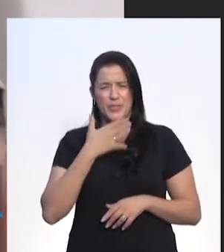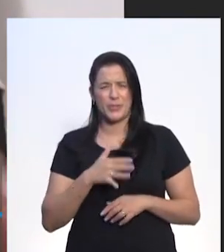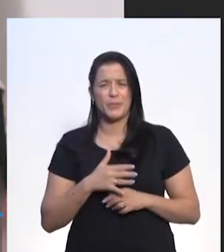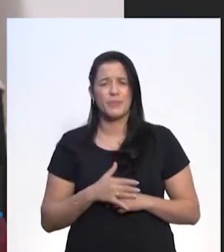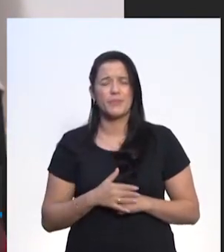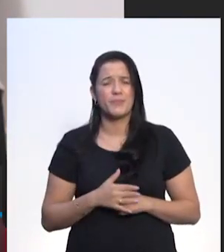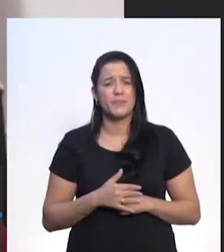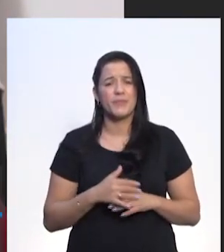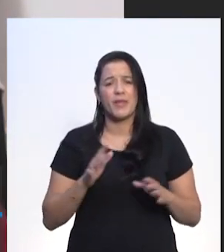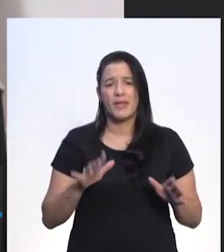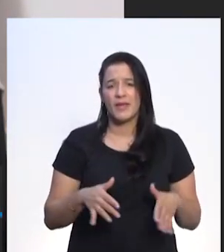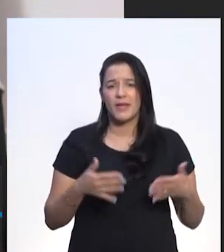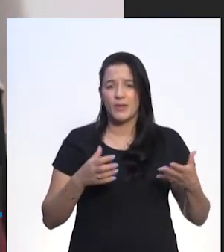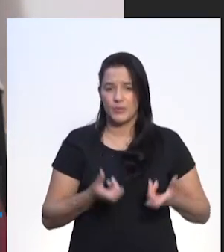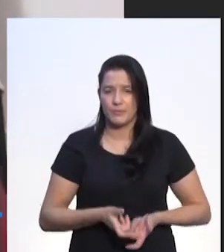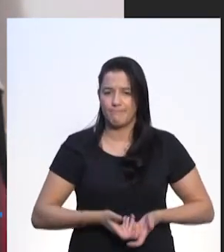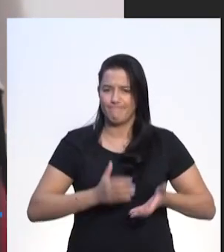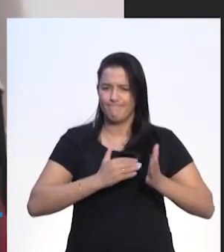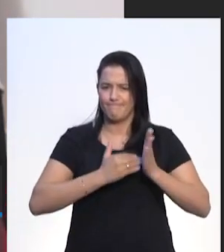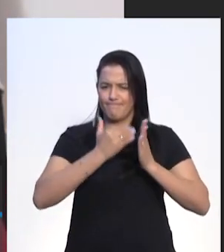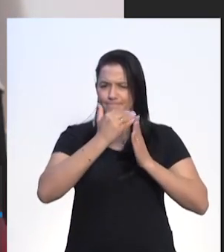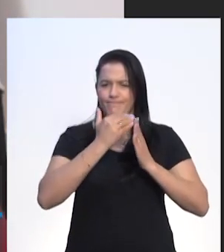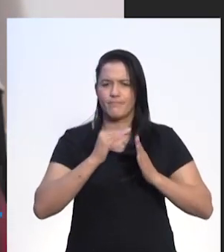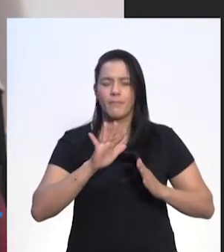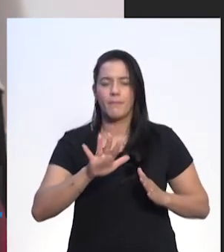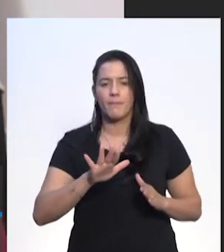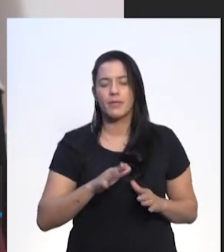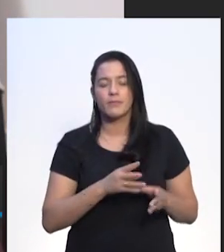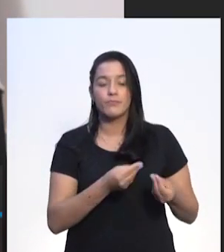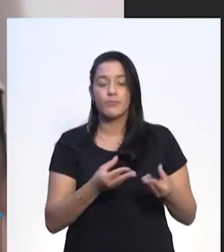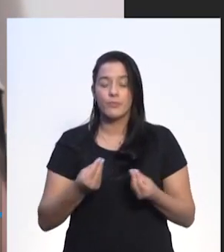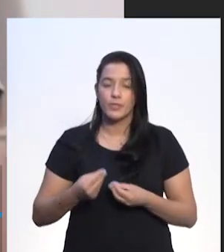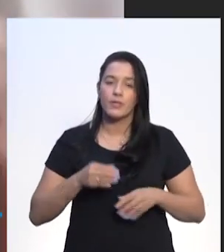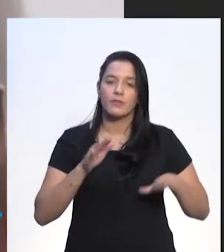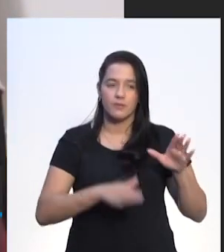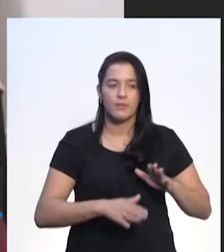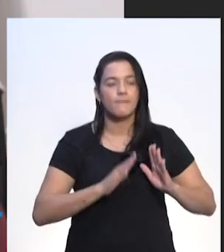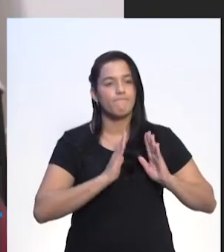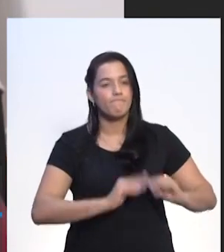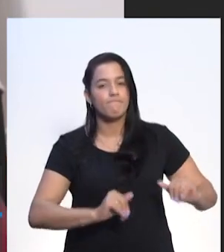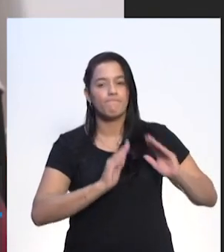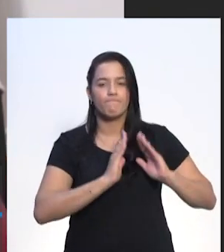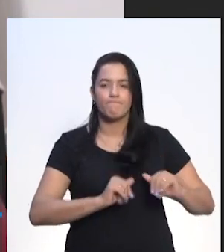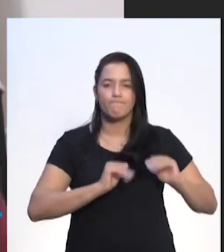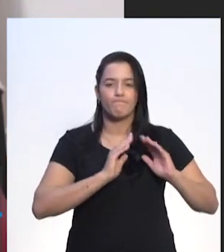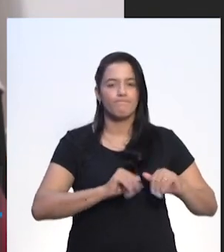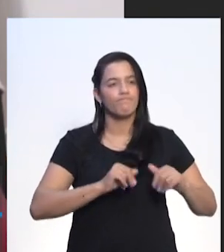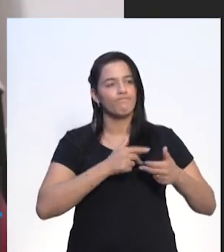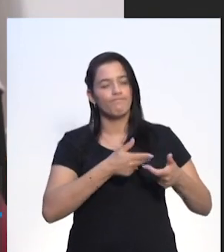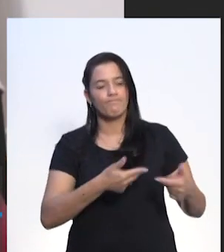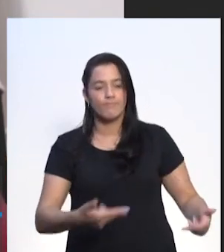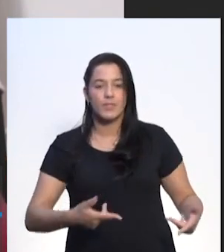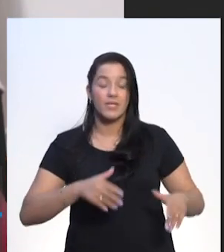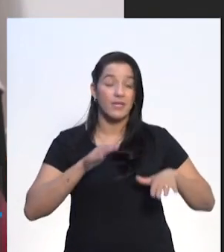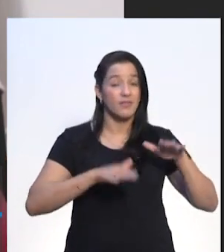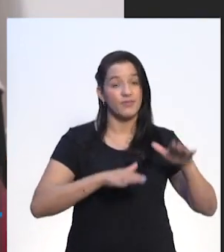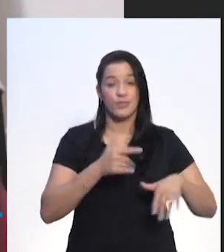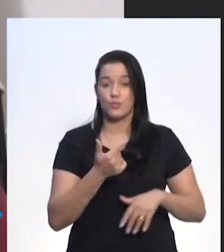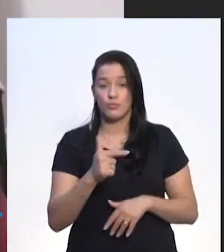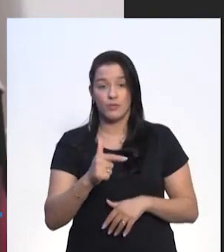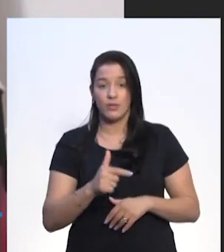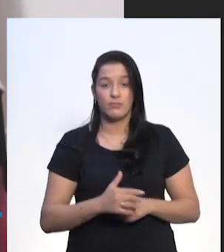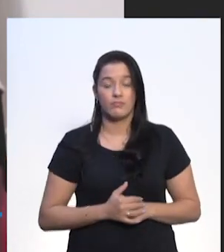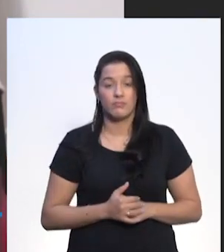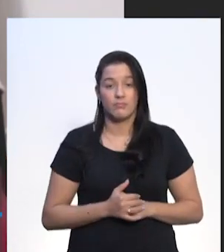né? Estou dando uma exagerada aqui, mas muitas vezes são solicitadas qualificações que, em certos momentos, a gente não